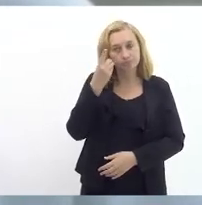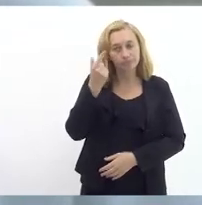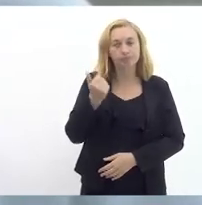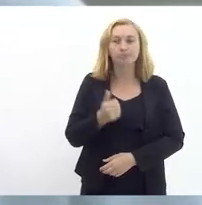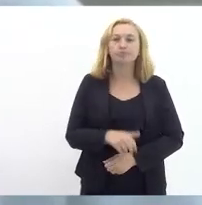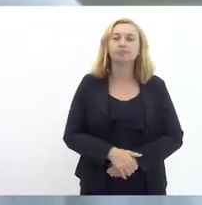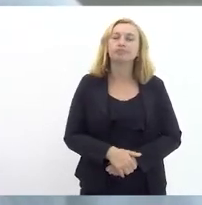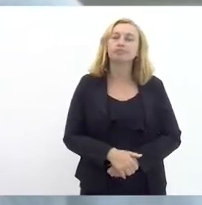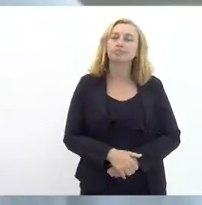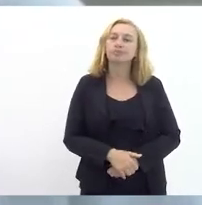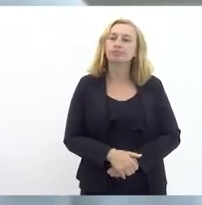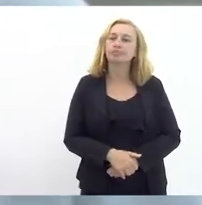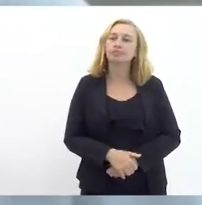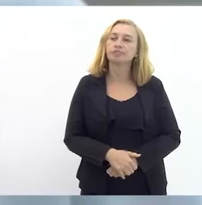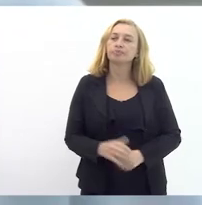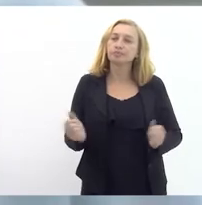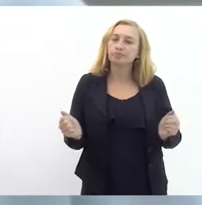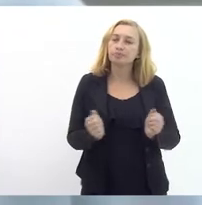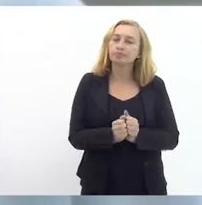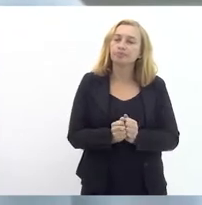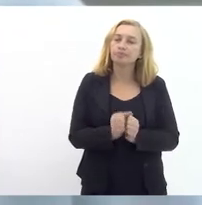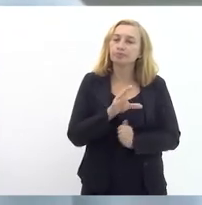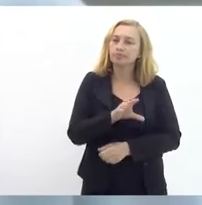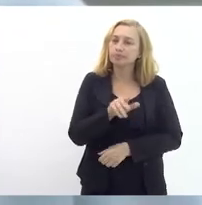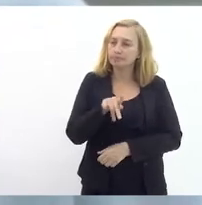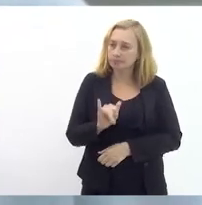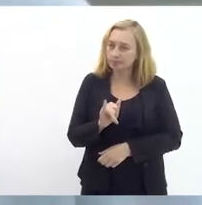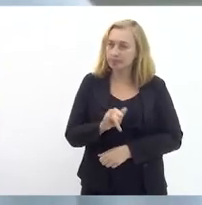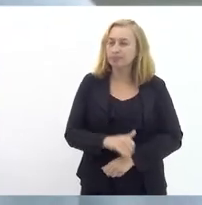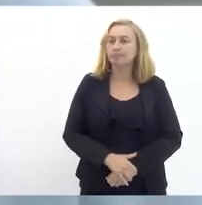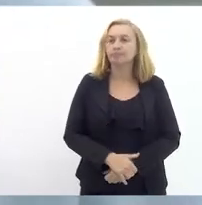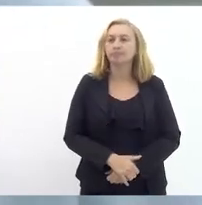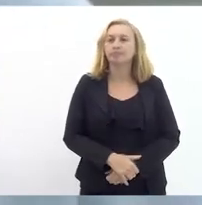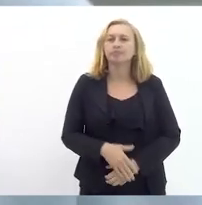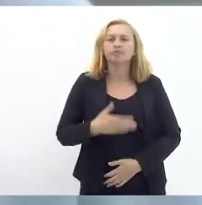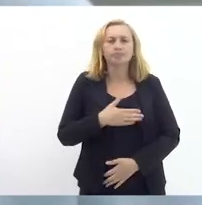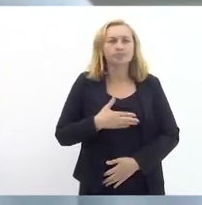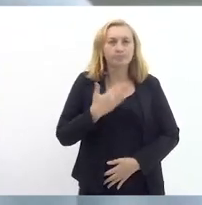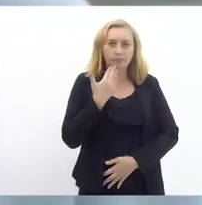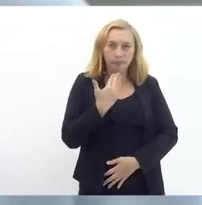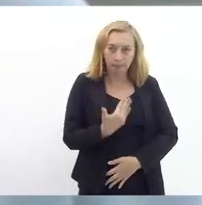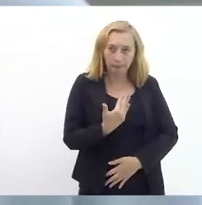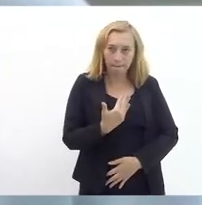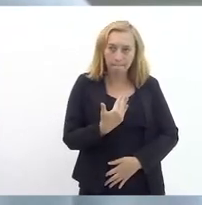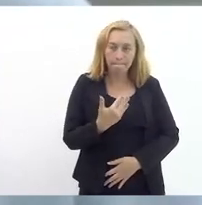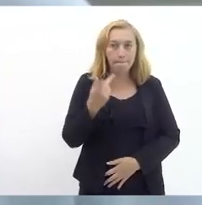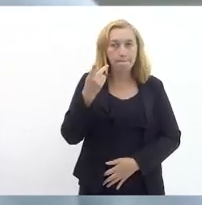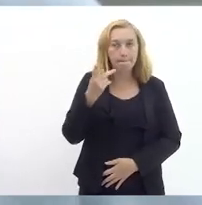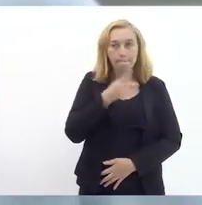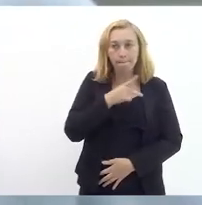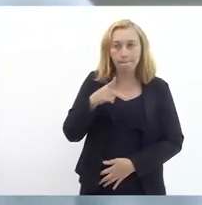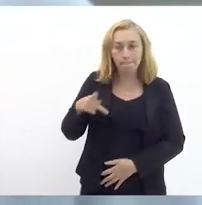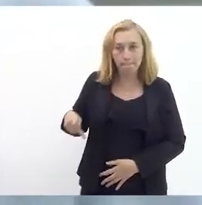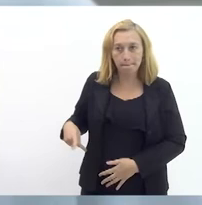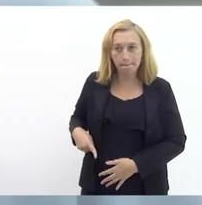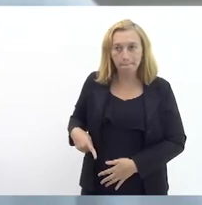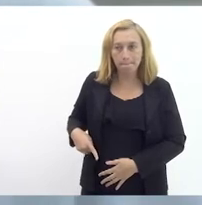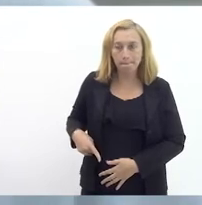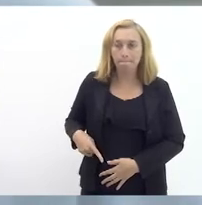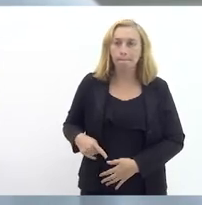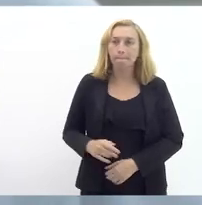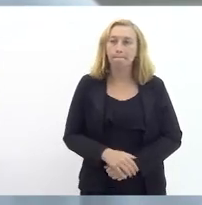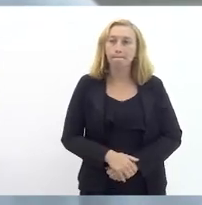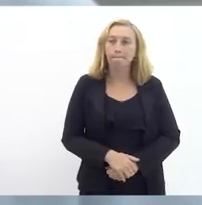que participam dessa CPI. Eu gostaria de pedir a nome do presidente que consignasse para